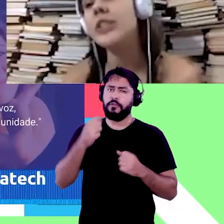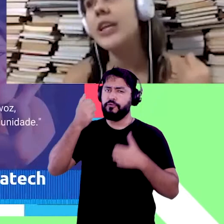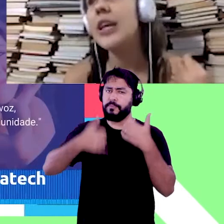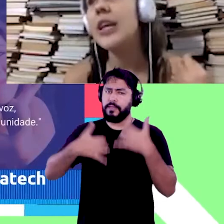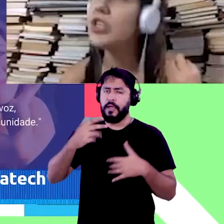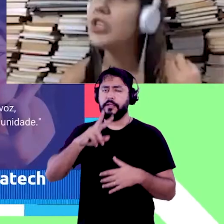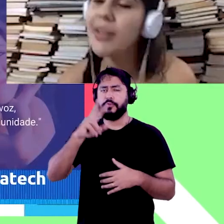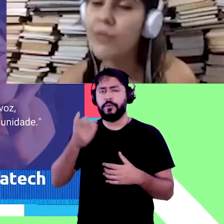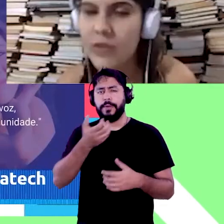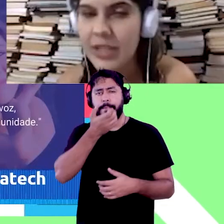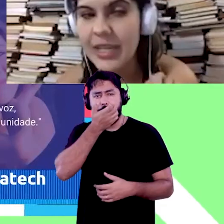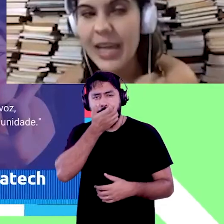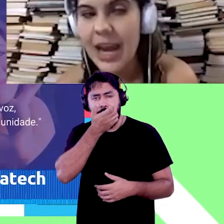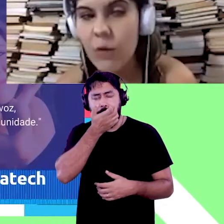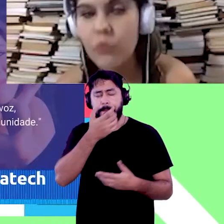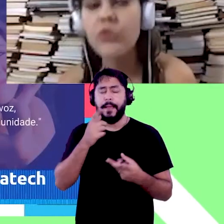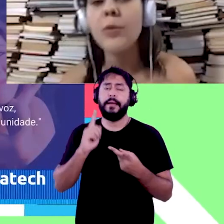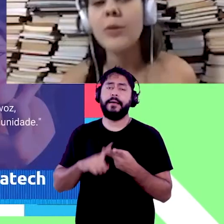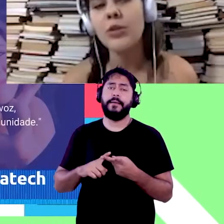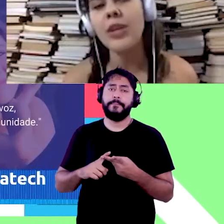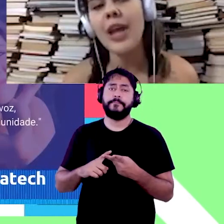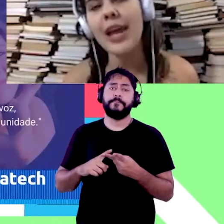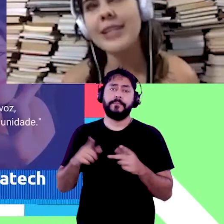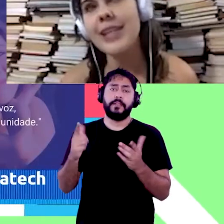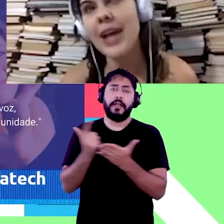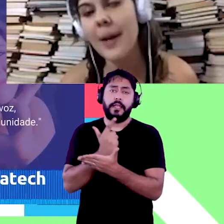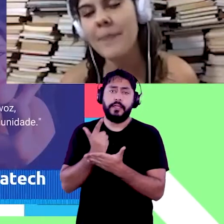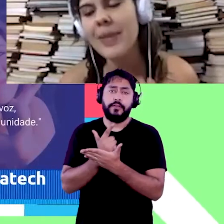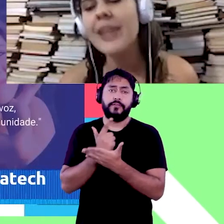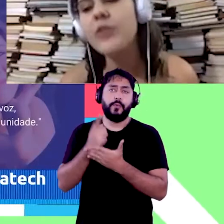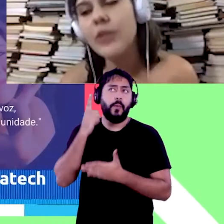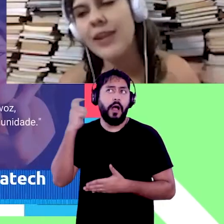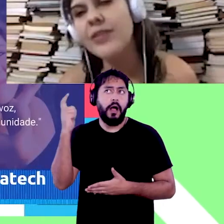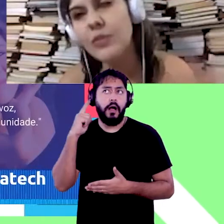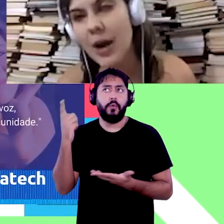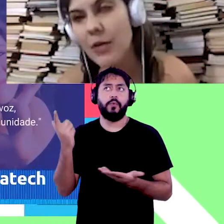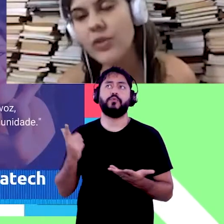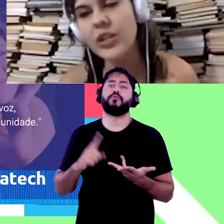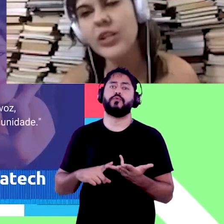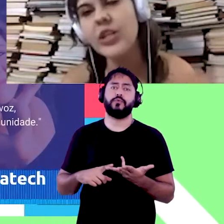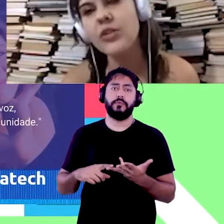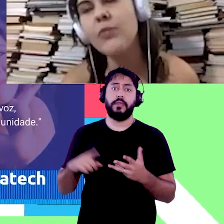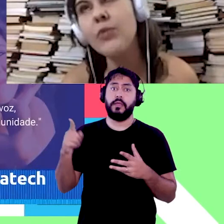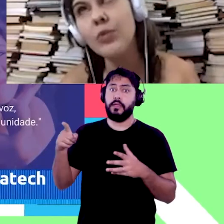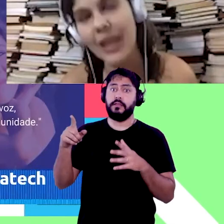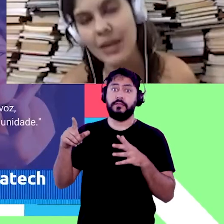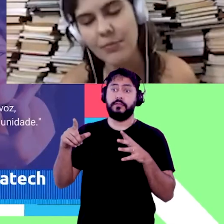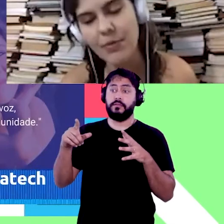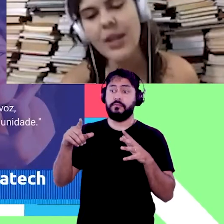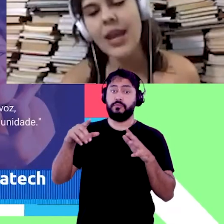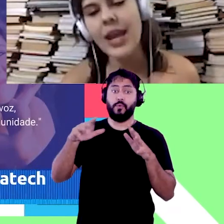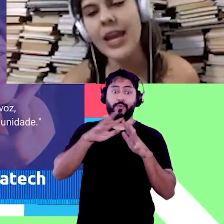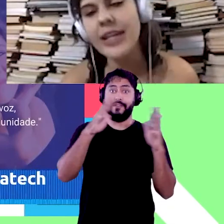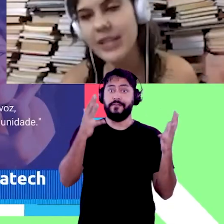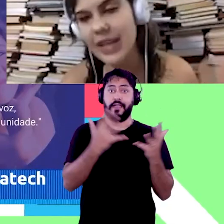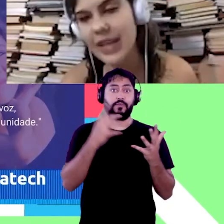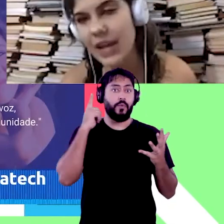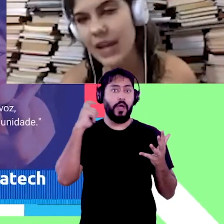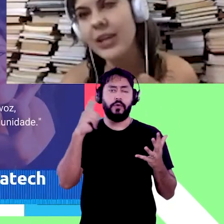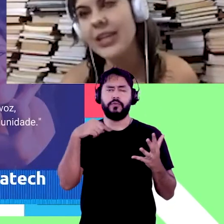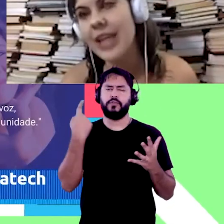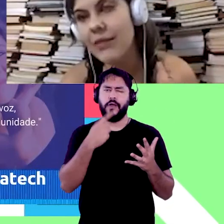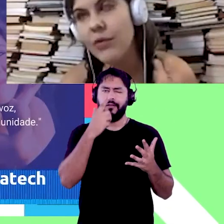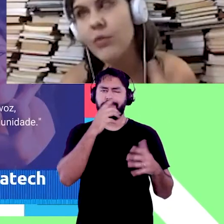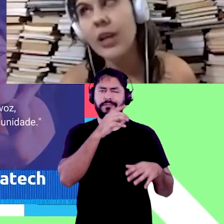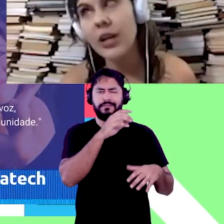podcasts, de livros em áudio, todo esse universo do áudio que a gente deixou muito tempo de lado